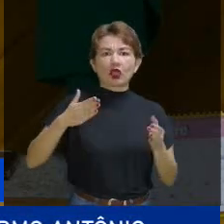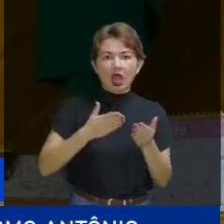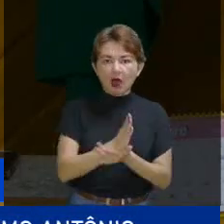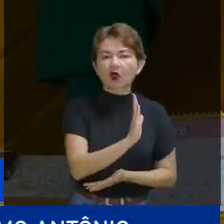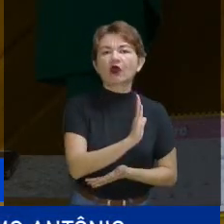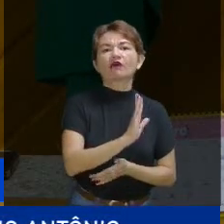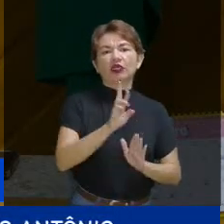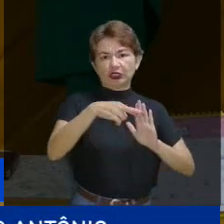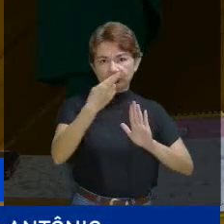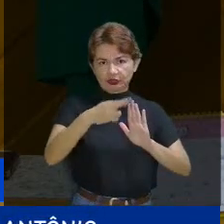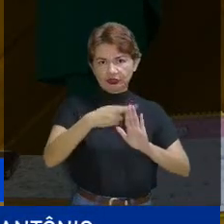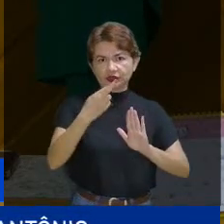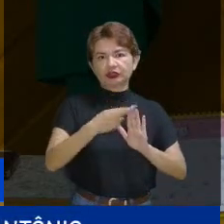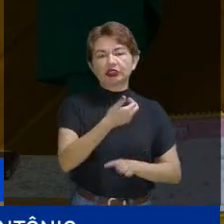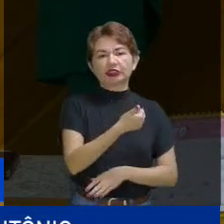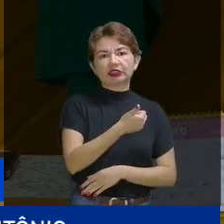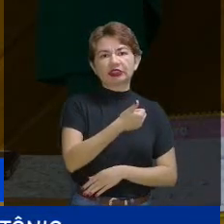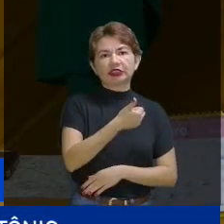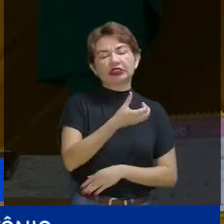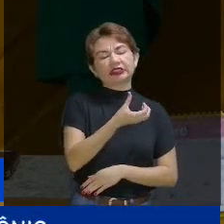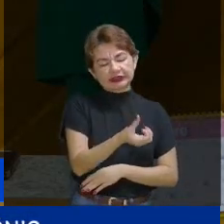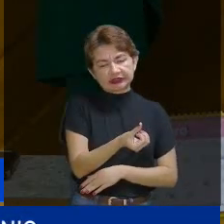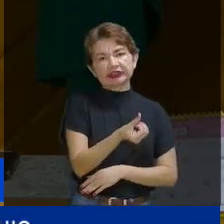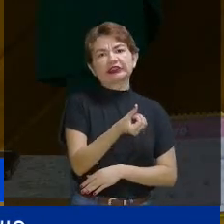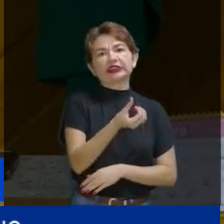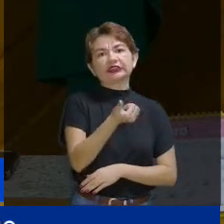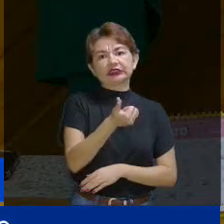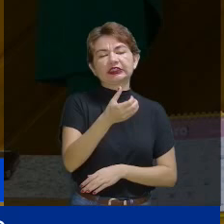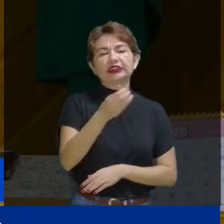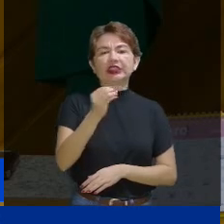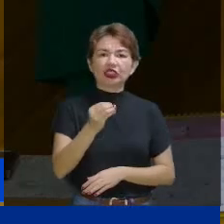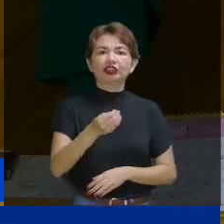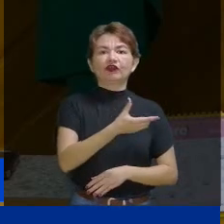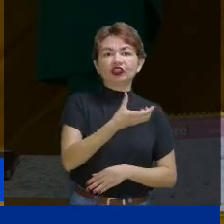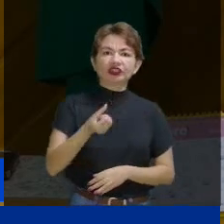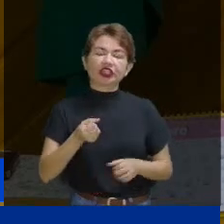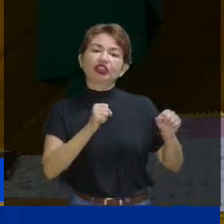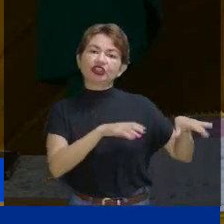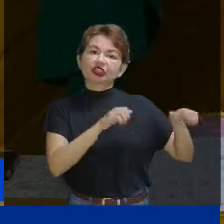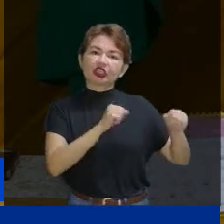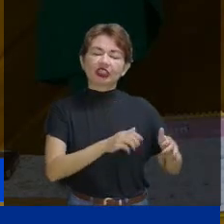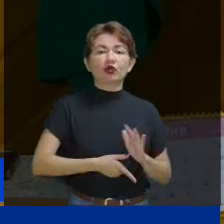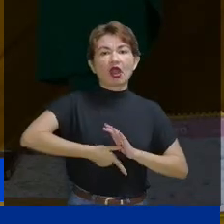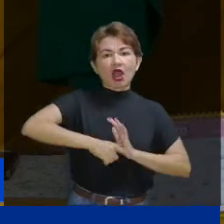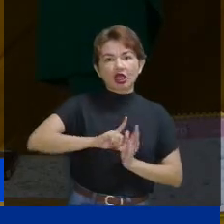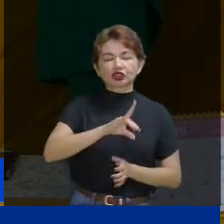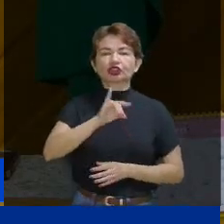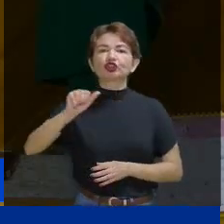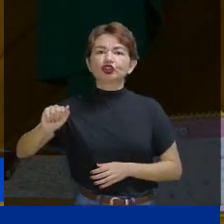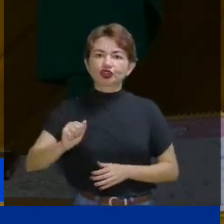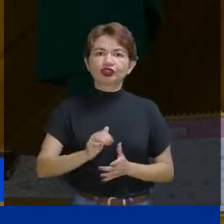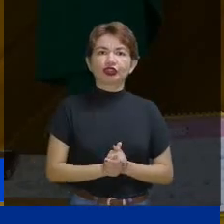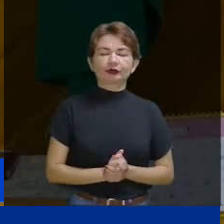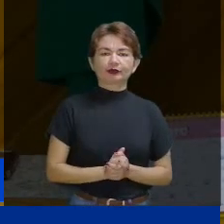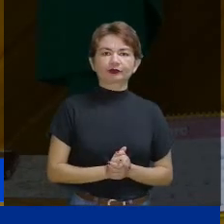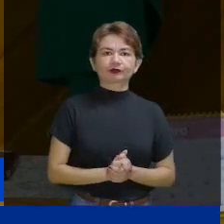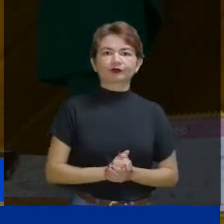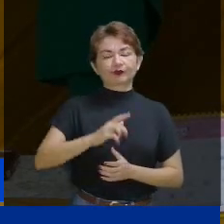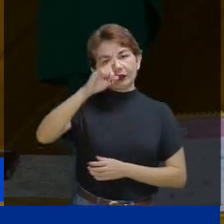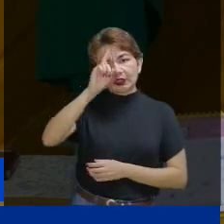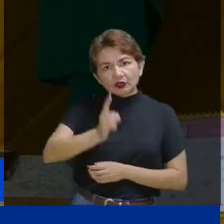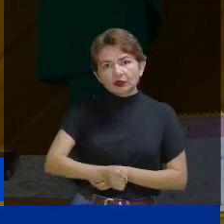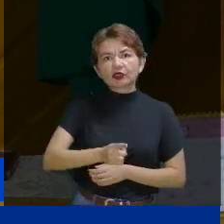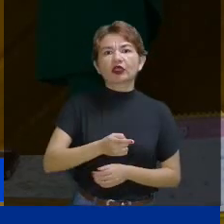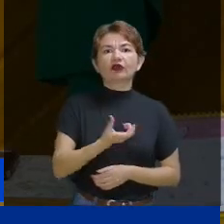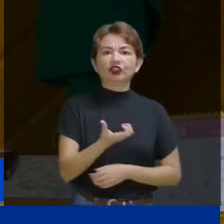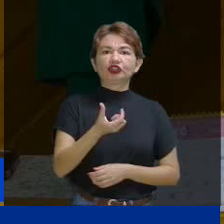aprovada a resolução 610, que foi 26 de setembro, portanto, anterior à data em que foi prolatada a decisão